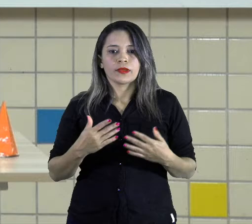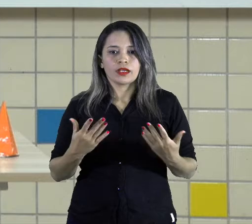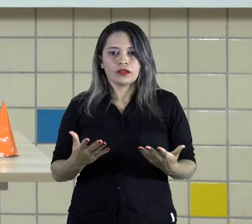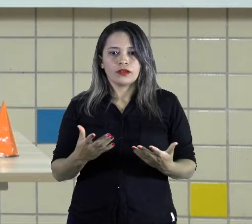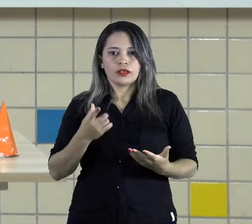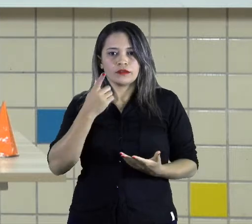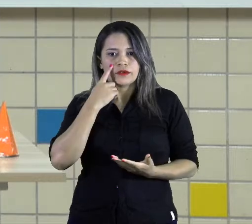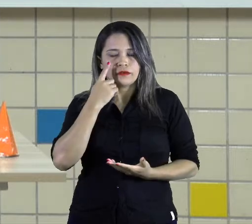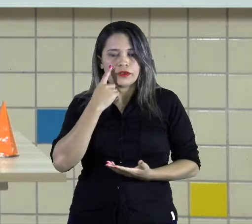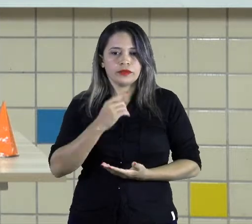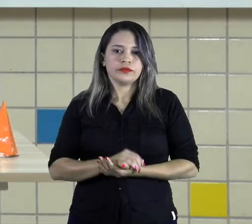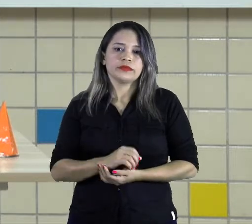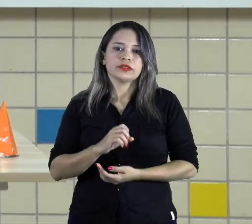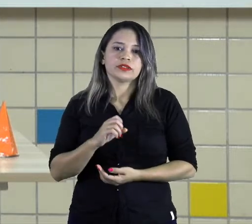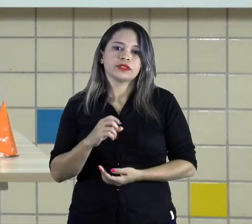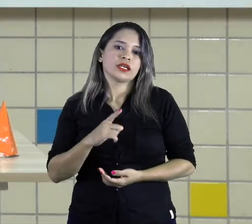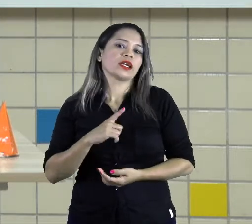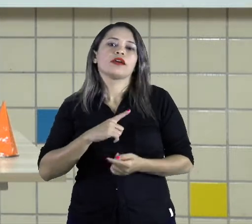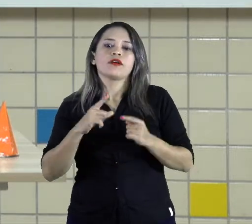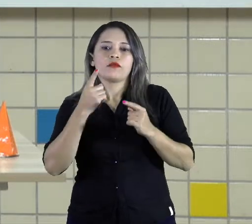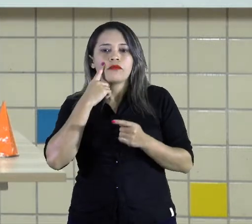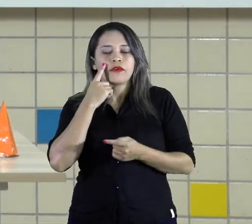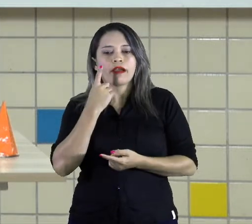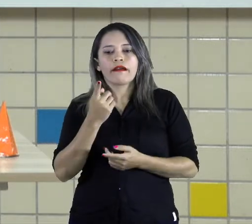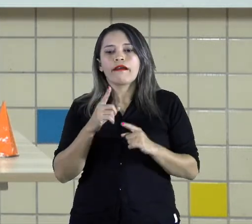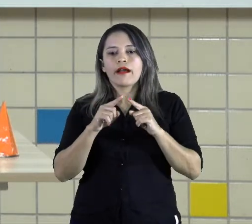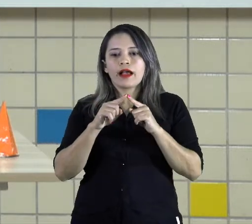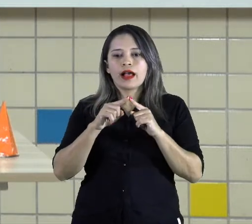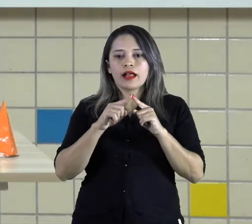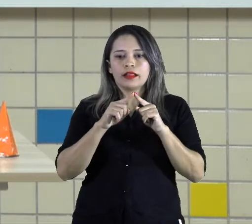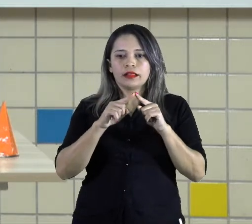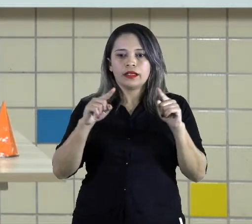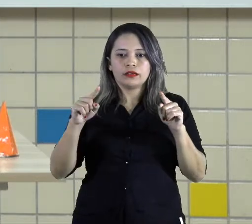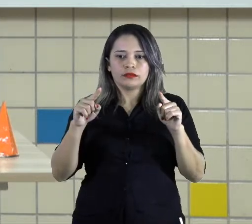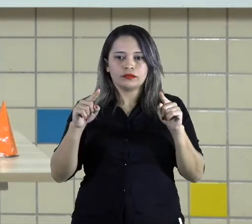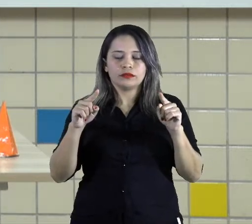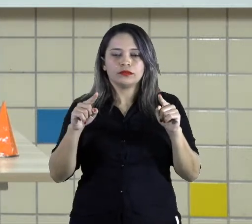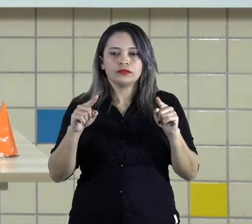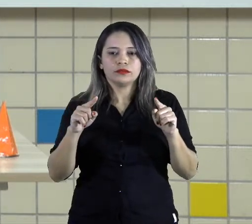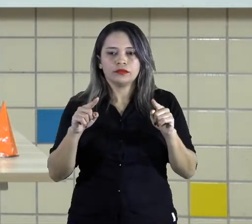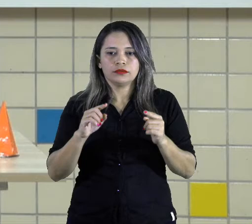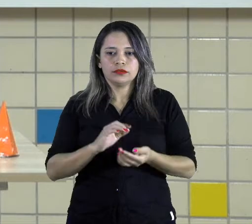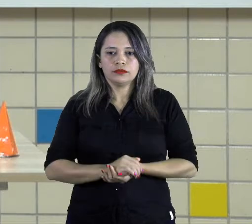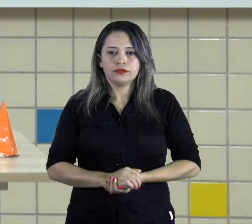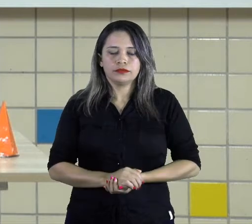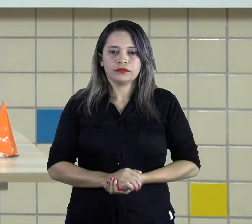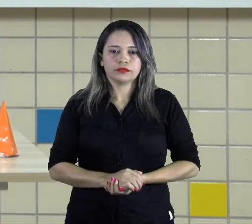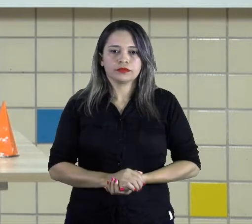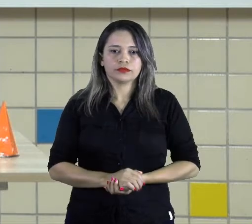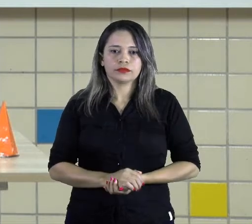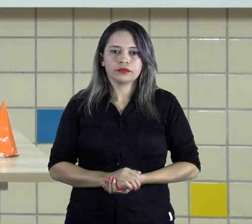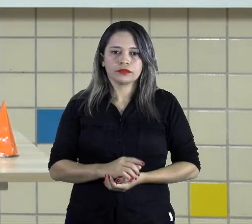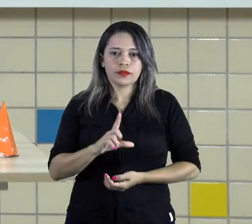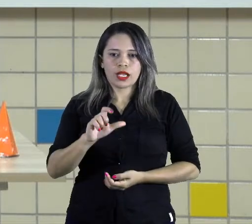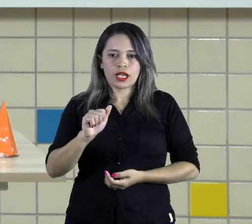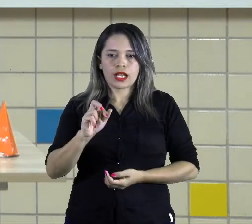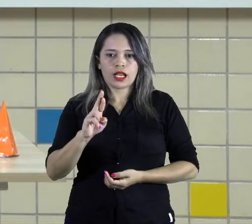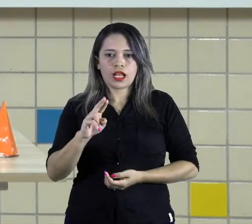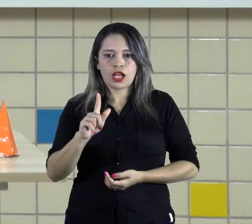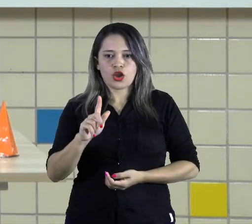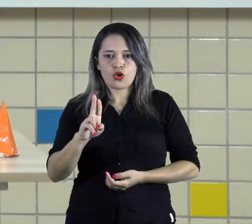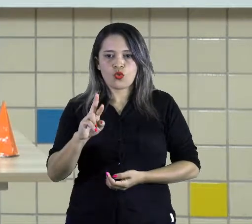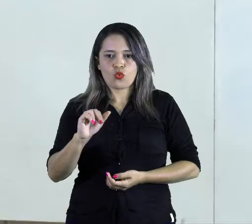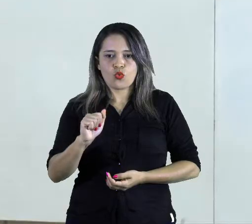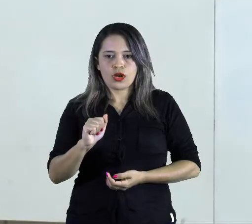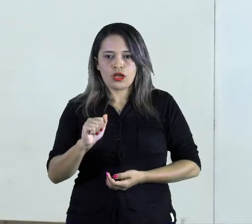ver aqui. Suponhamos que a largura, pessoal, desse sólido geométrico, olha só, seja 4, né?